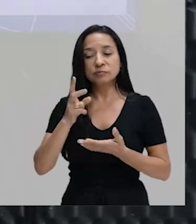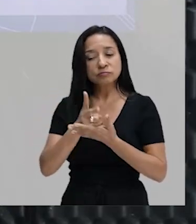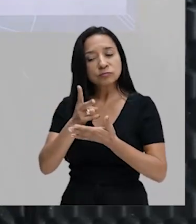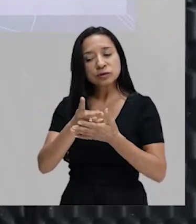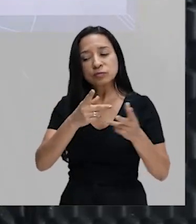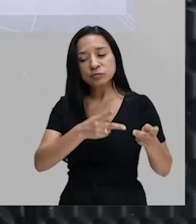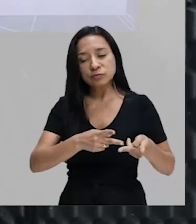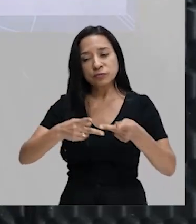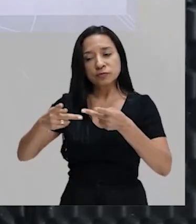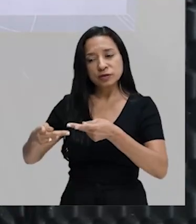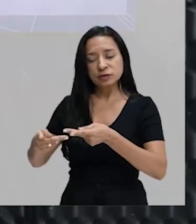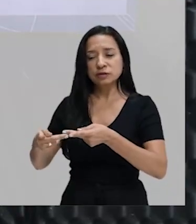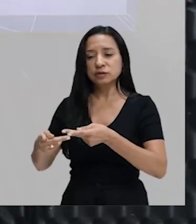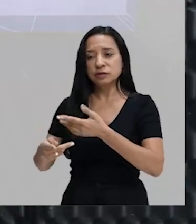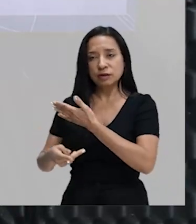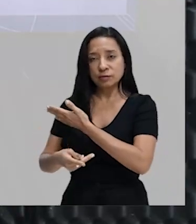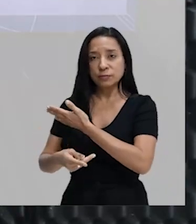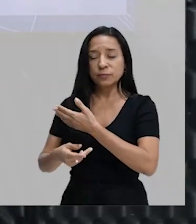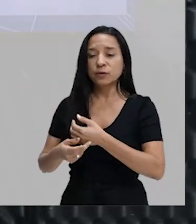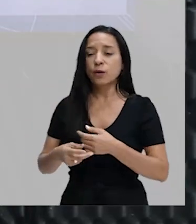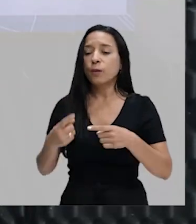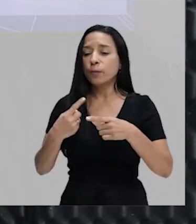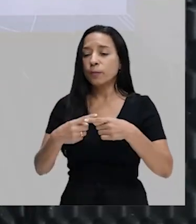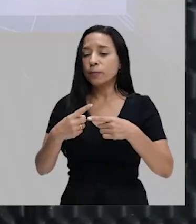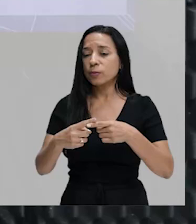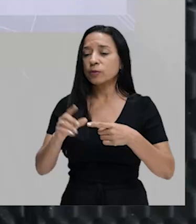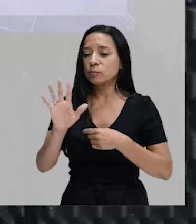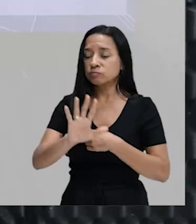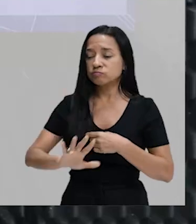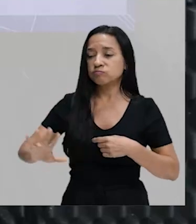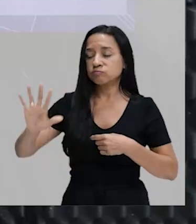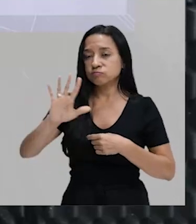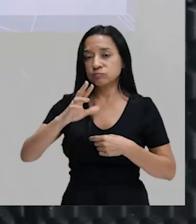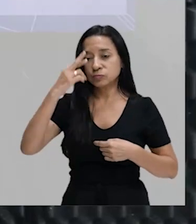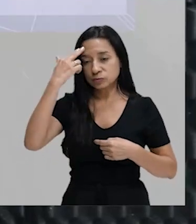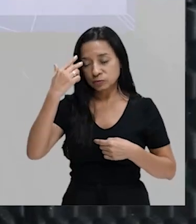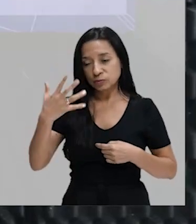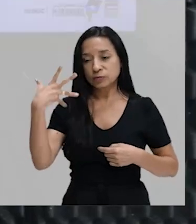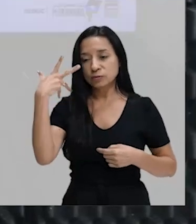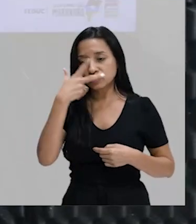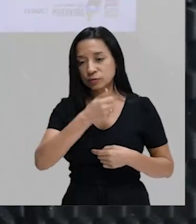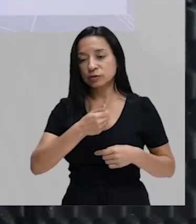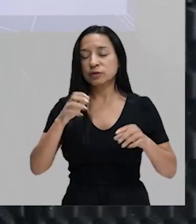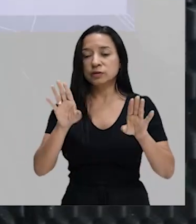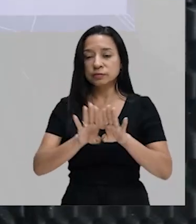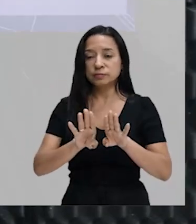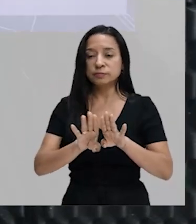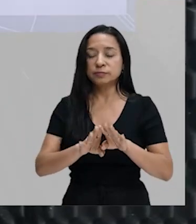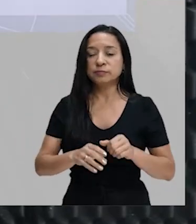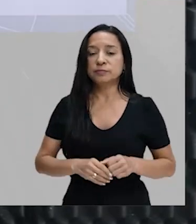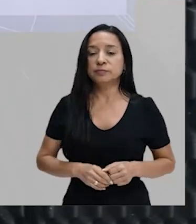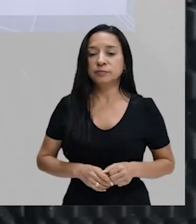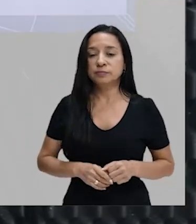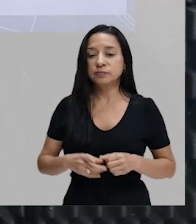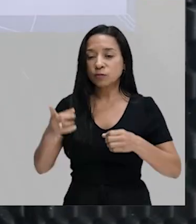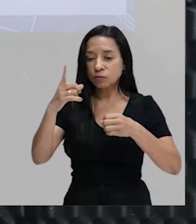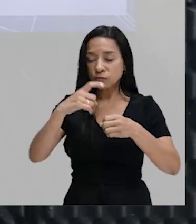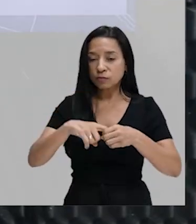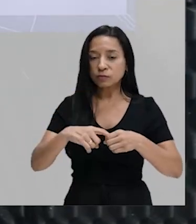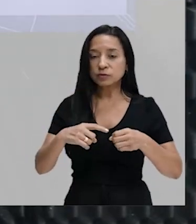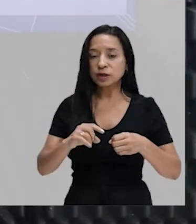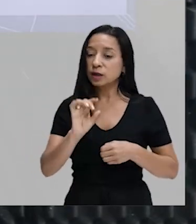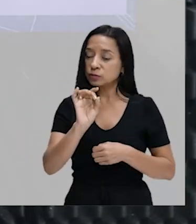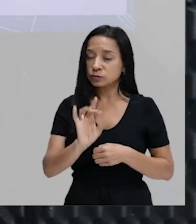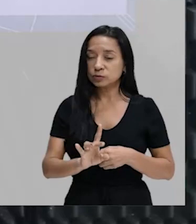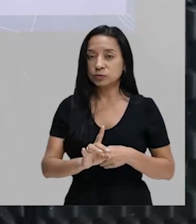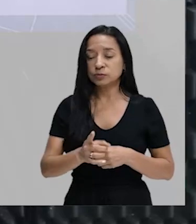civilização inca, porque é uma paisagem histórica e muito bonita. Então, nós vamos voltar aqui só para